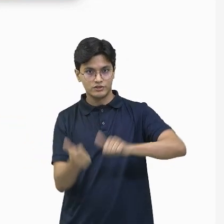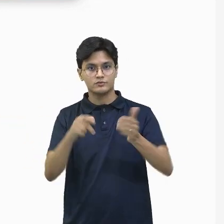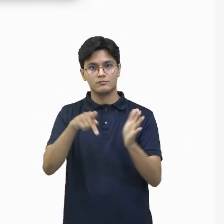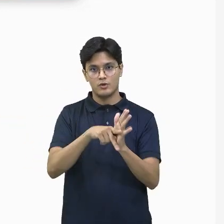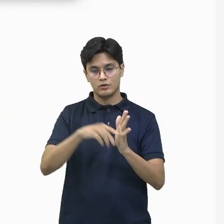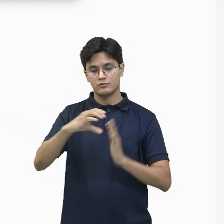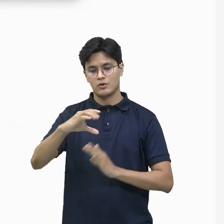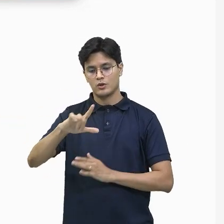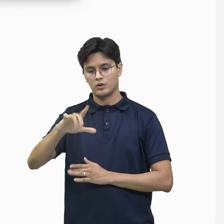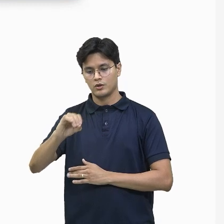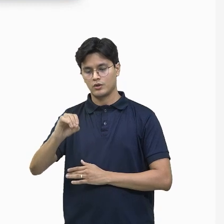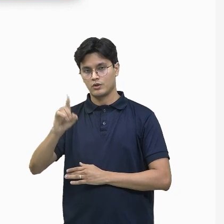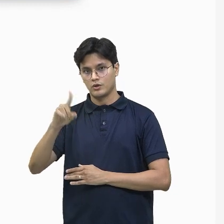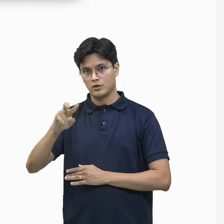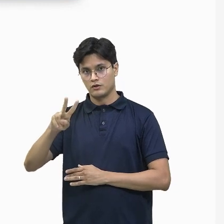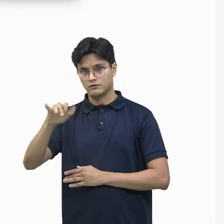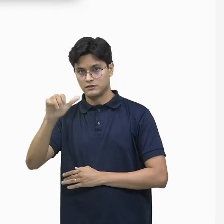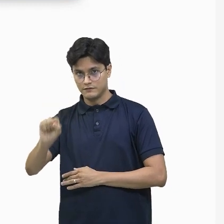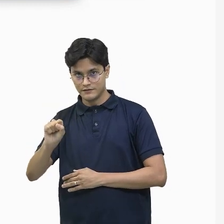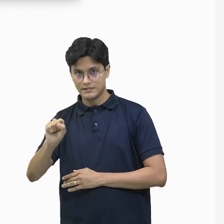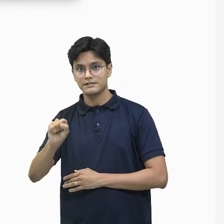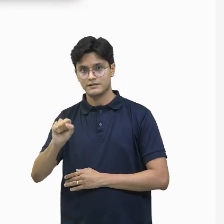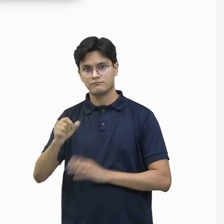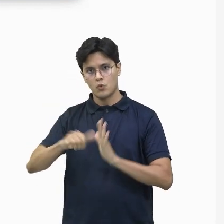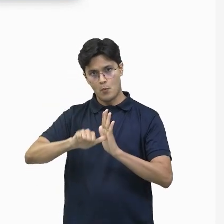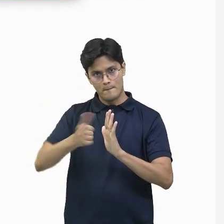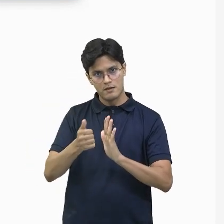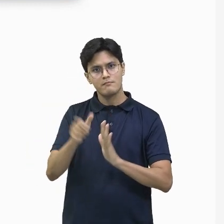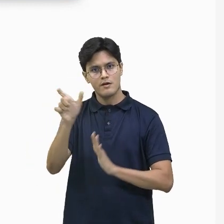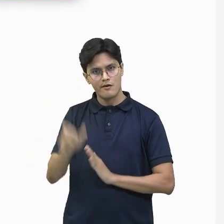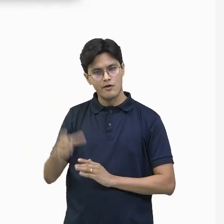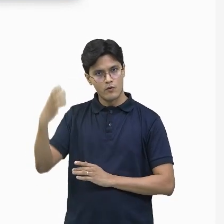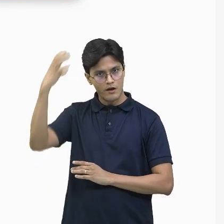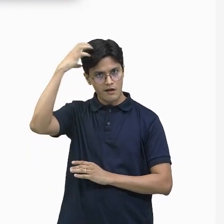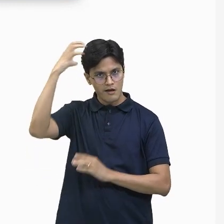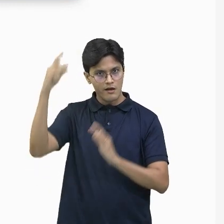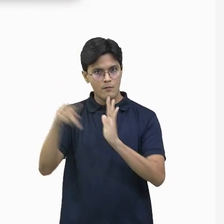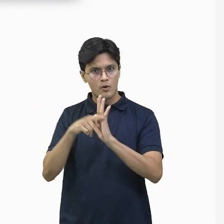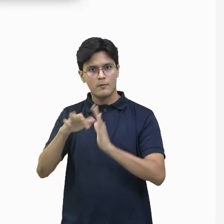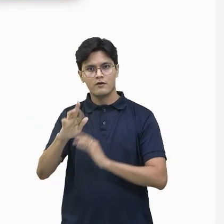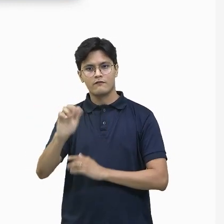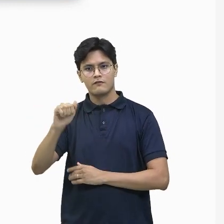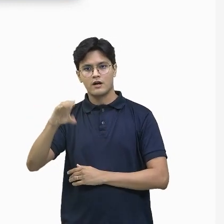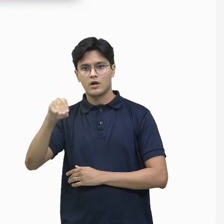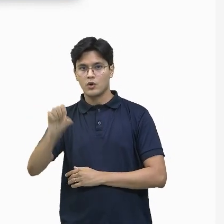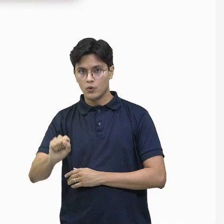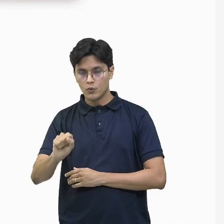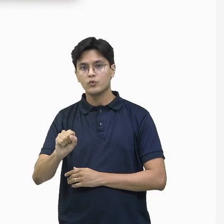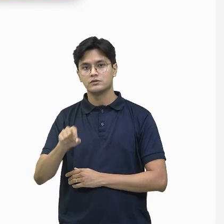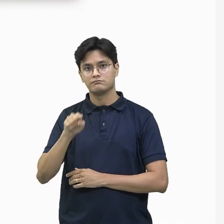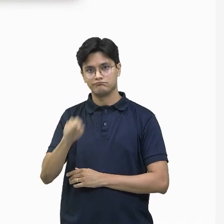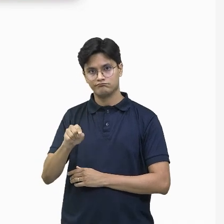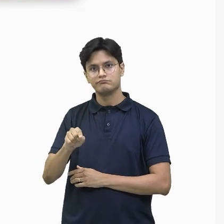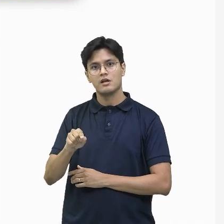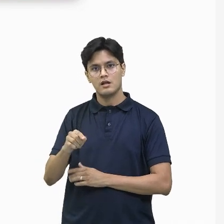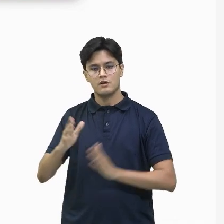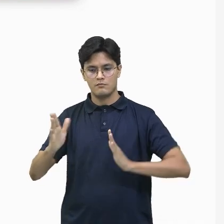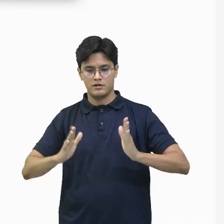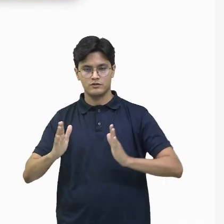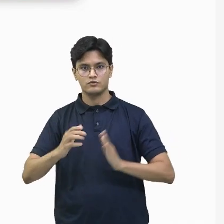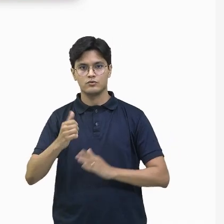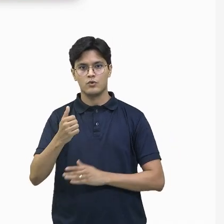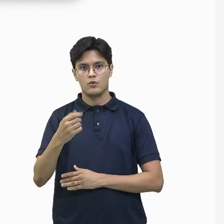rei dos povos francos, tá certo? Então, ó, Clovis foi o primeiro rei dos francos, reinou de 481